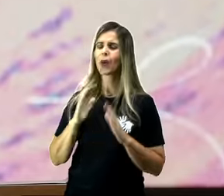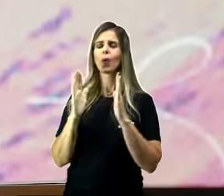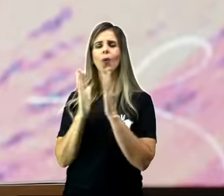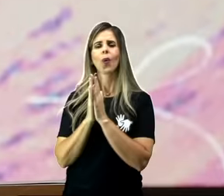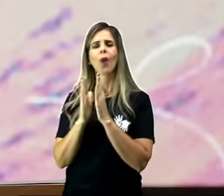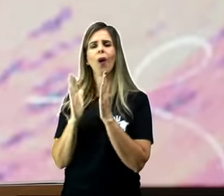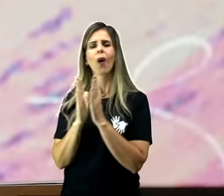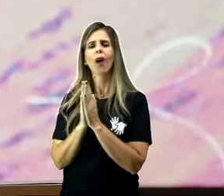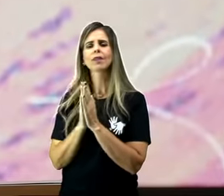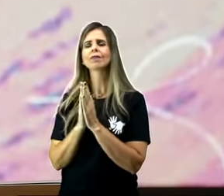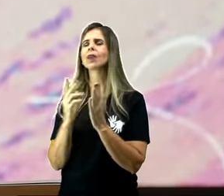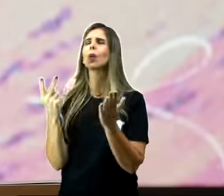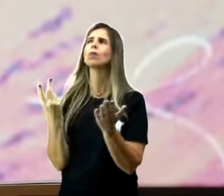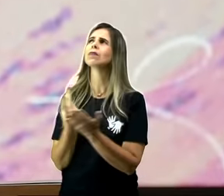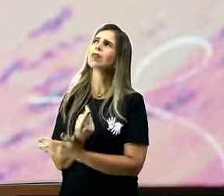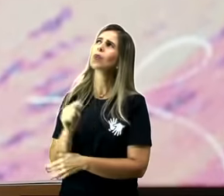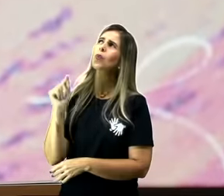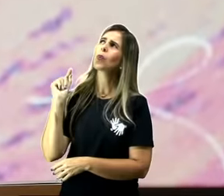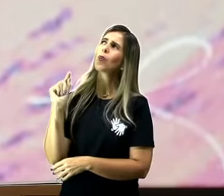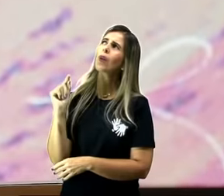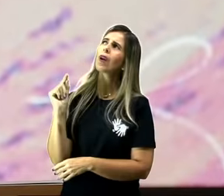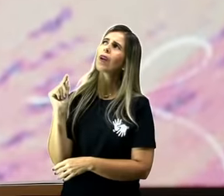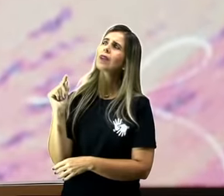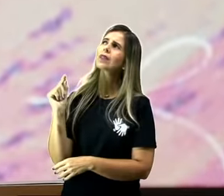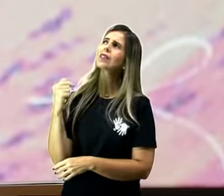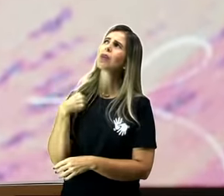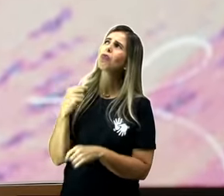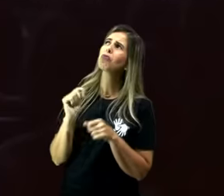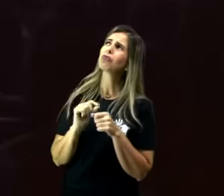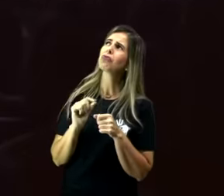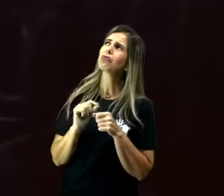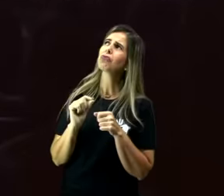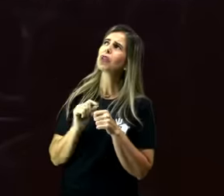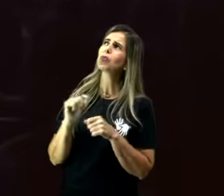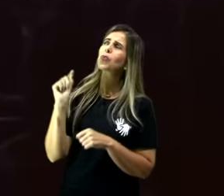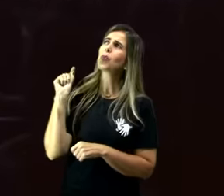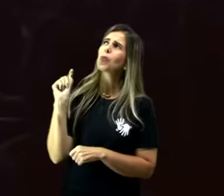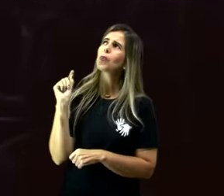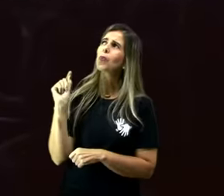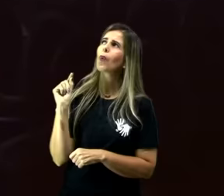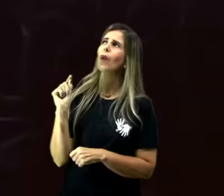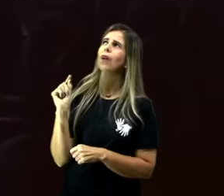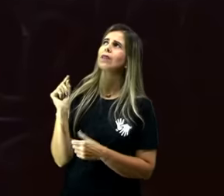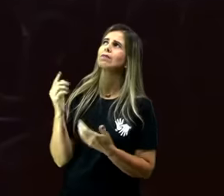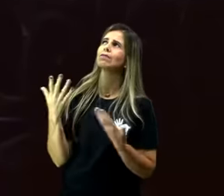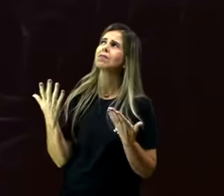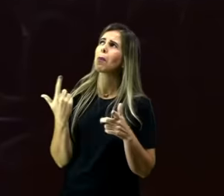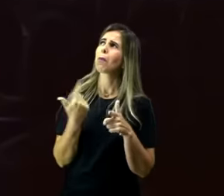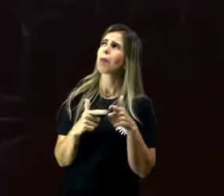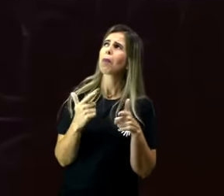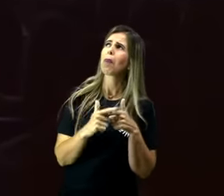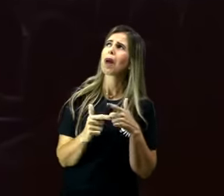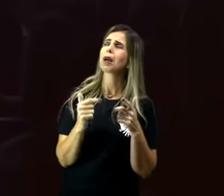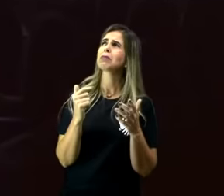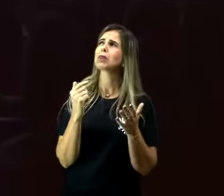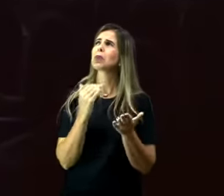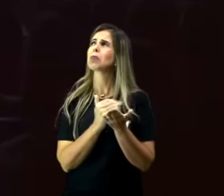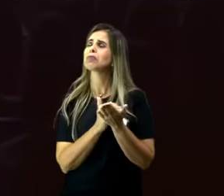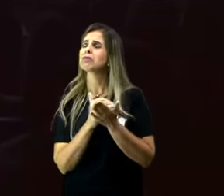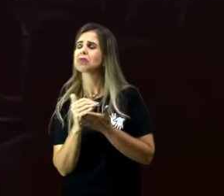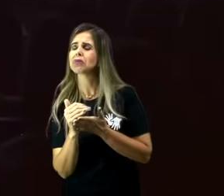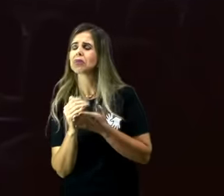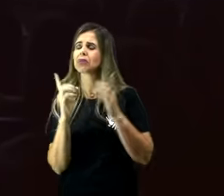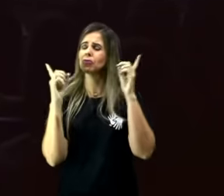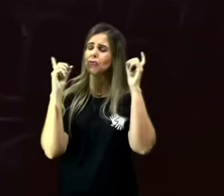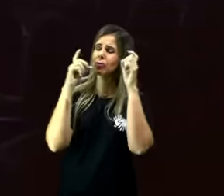onde, Senhor, a gente fica igual um maluco, a gente perde a coragem, a gente perde a ousadia, a gente perde a intrepidez, a gente vai ficando enfraquecido, tentando encontrar